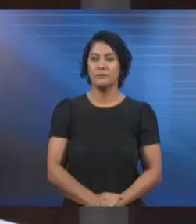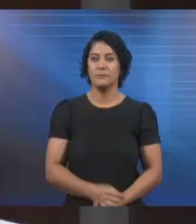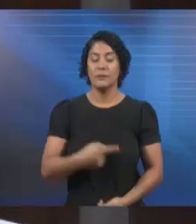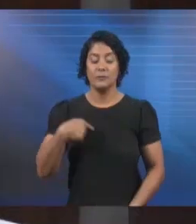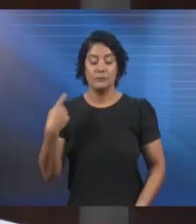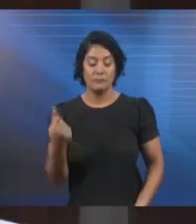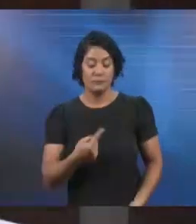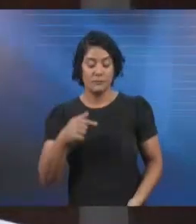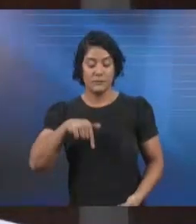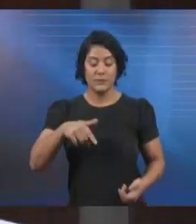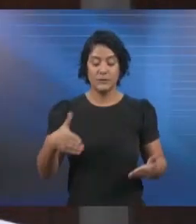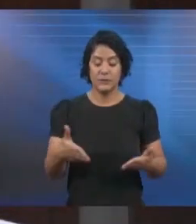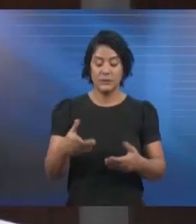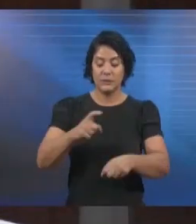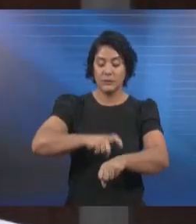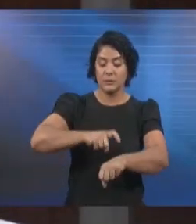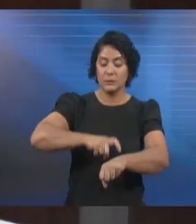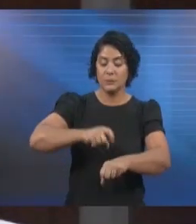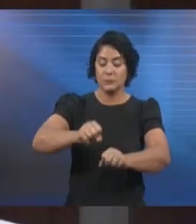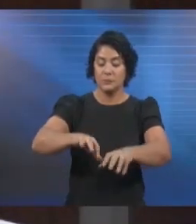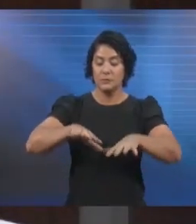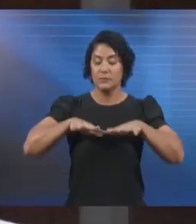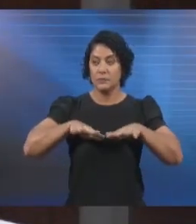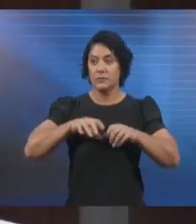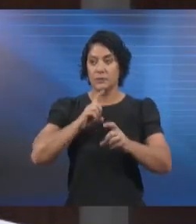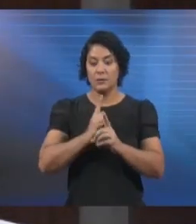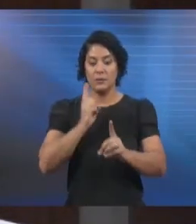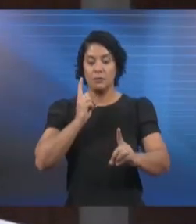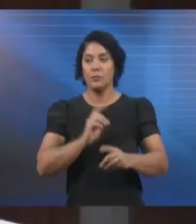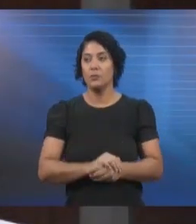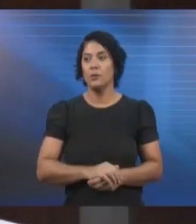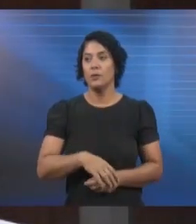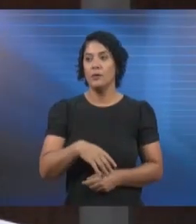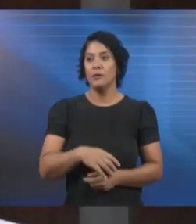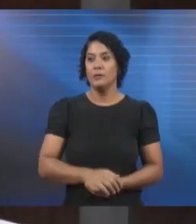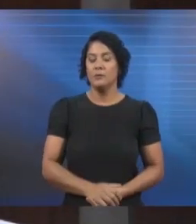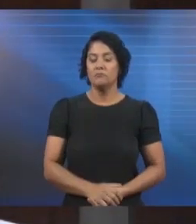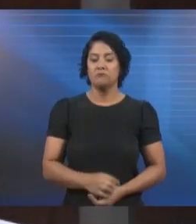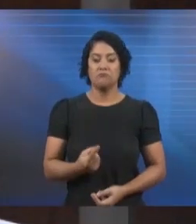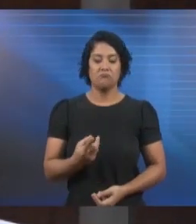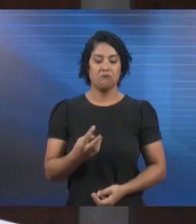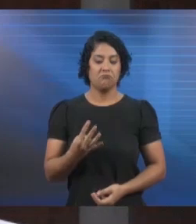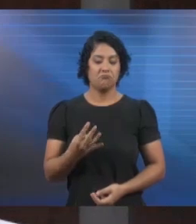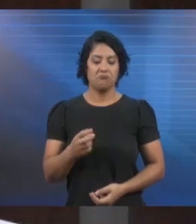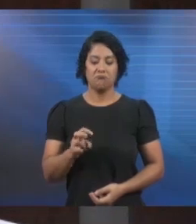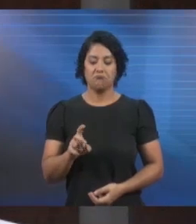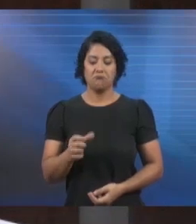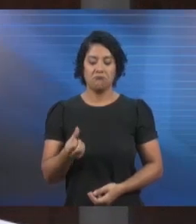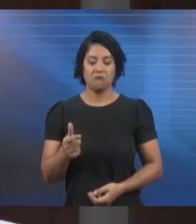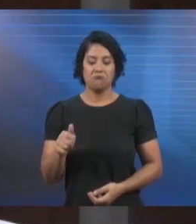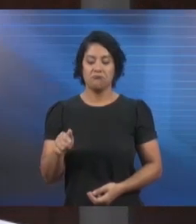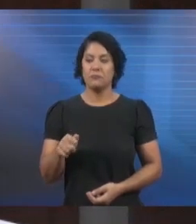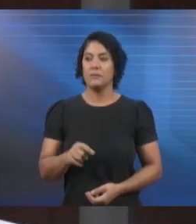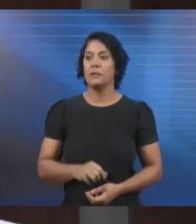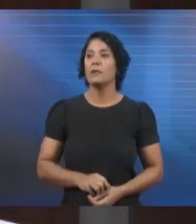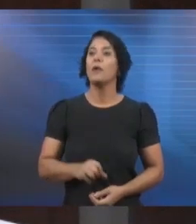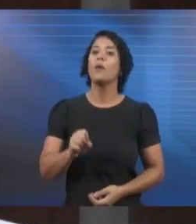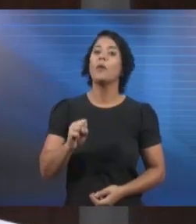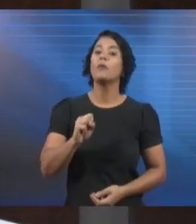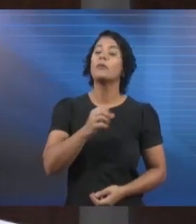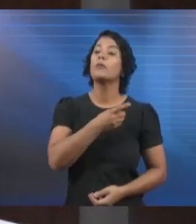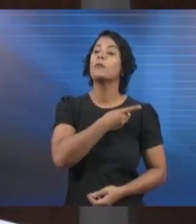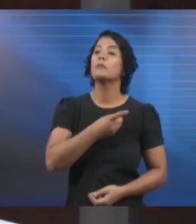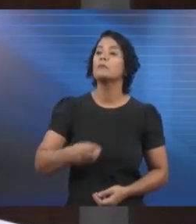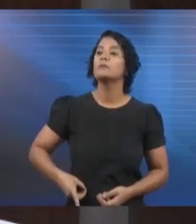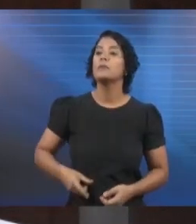aqui nesse momento no plenário se encontra aqui 1 2 3 4 5 6 7 senhores deputados